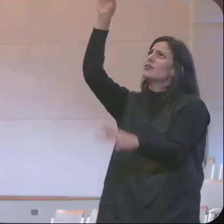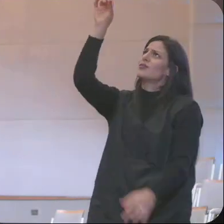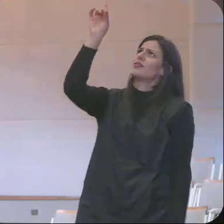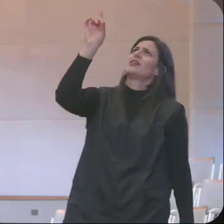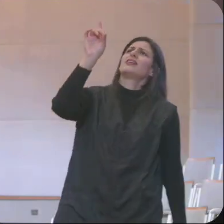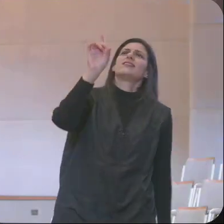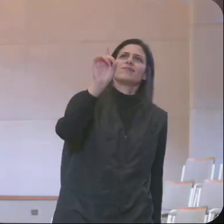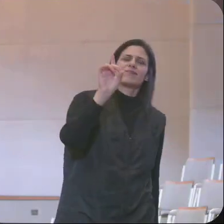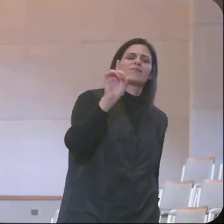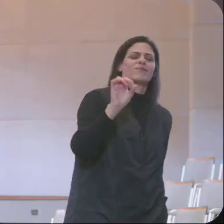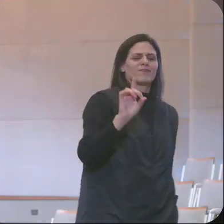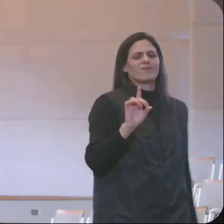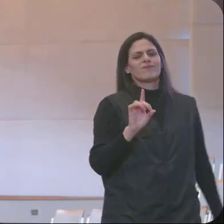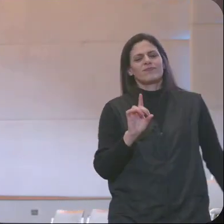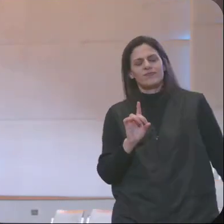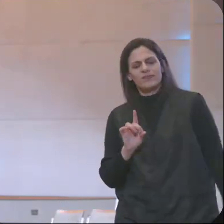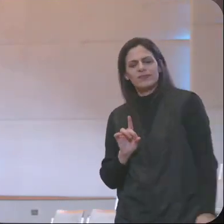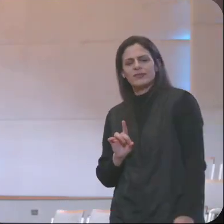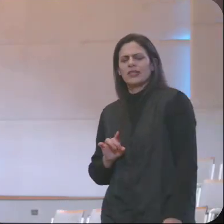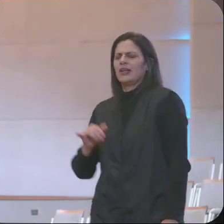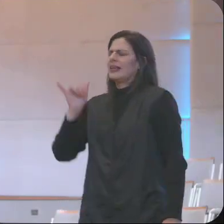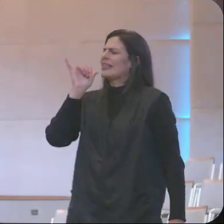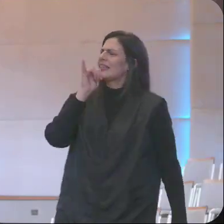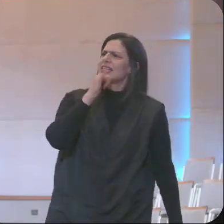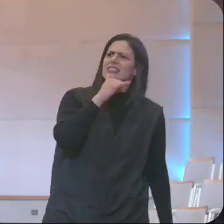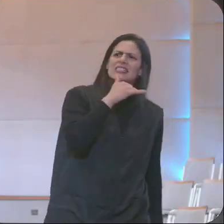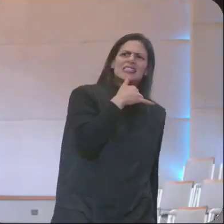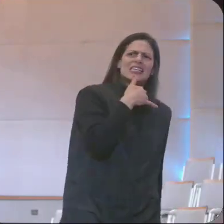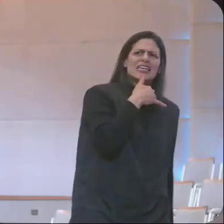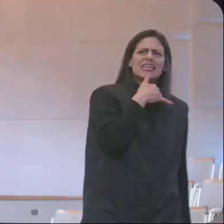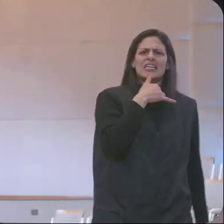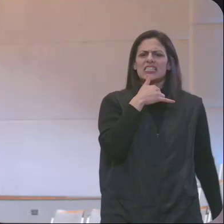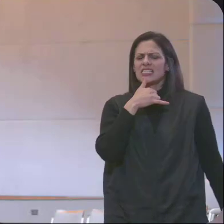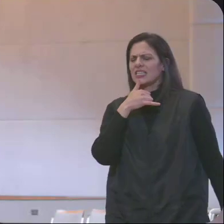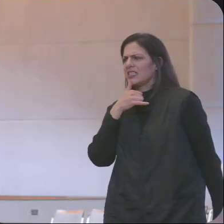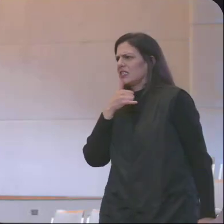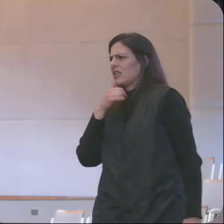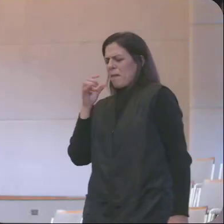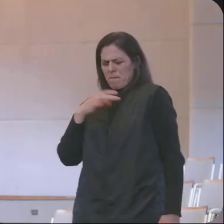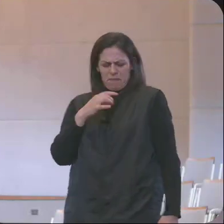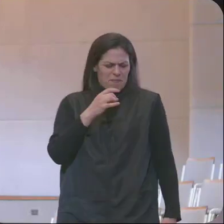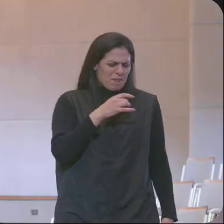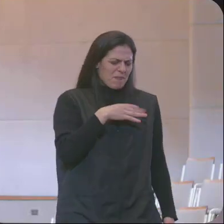Ele vem, não mais tristeza, não mais.